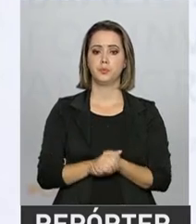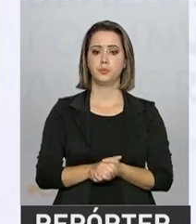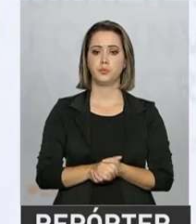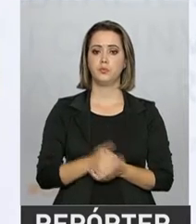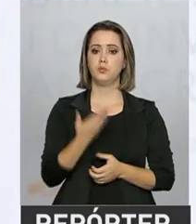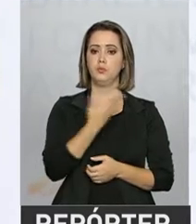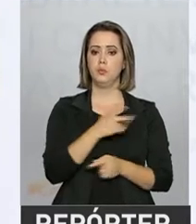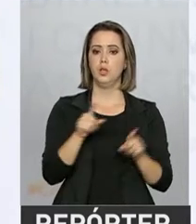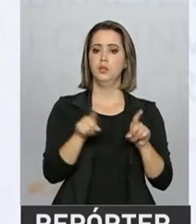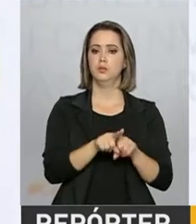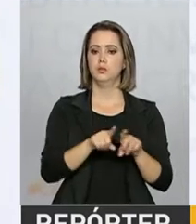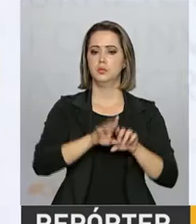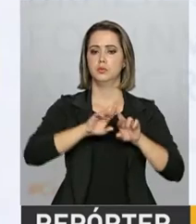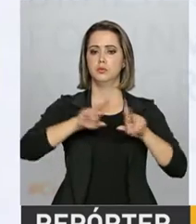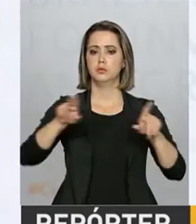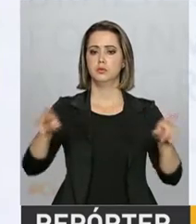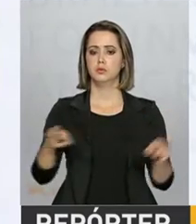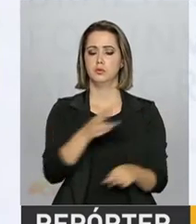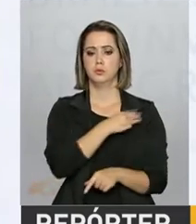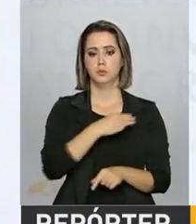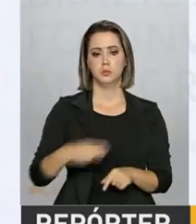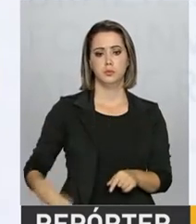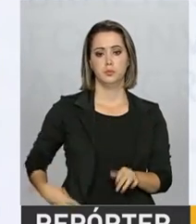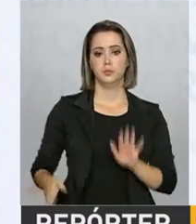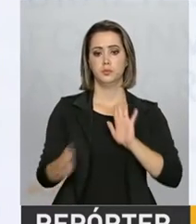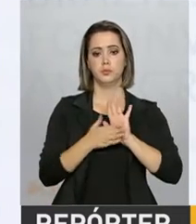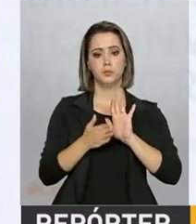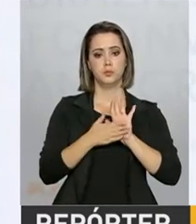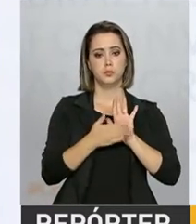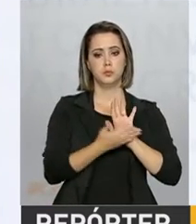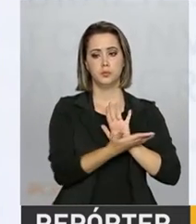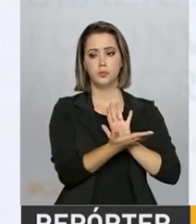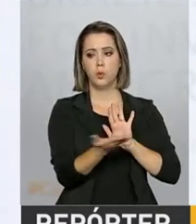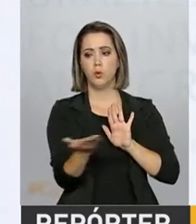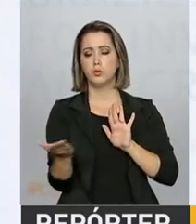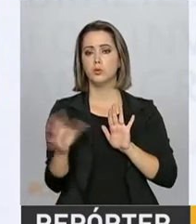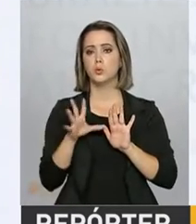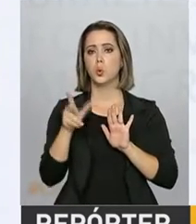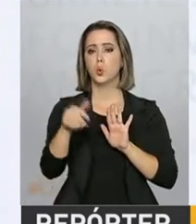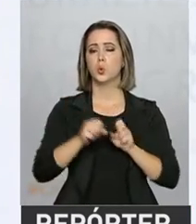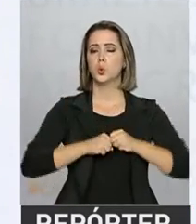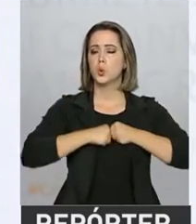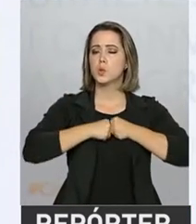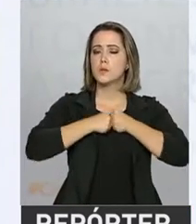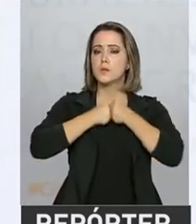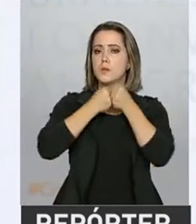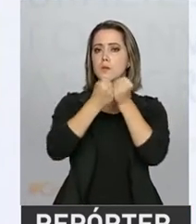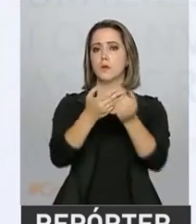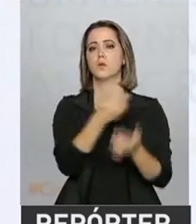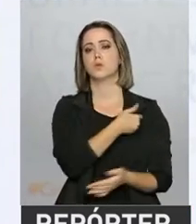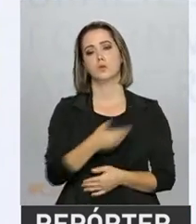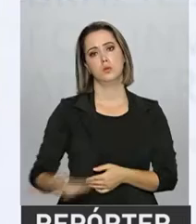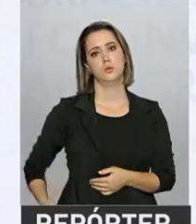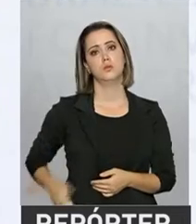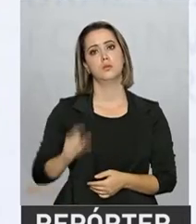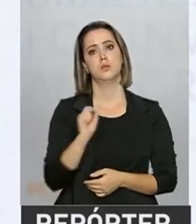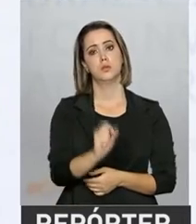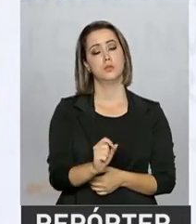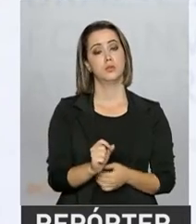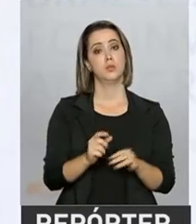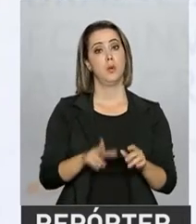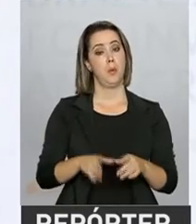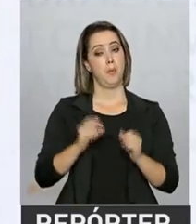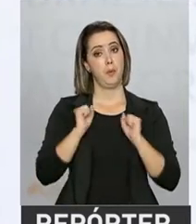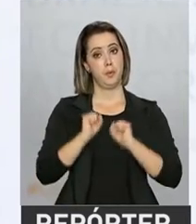Michel Temer, vários ministros apresentaram a plateia de investidores os esforços que têm sido feitos pelo governo